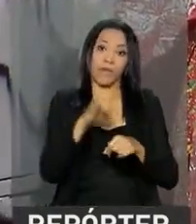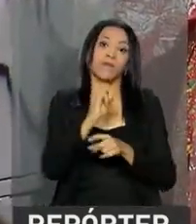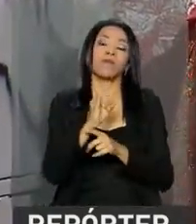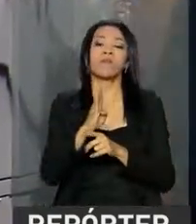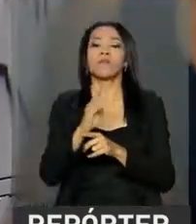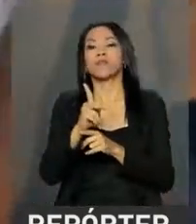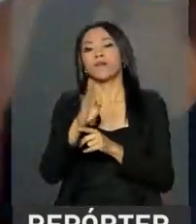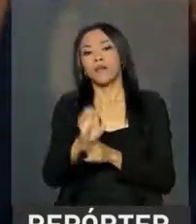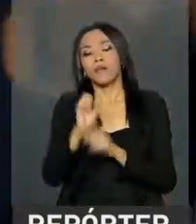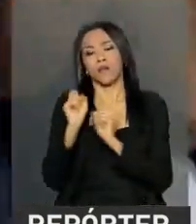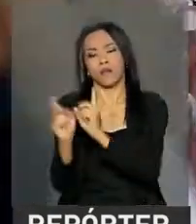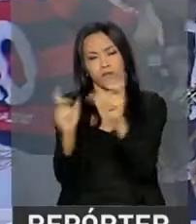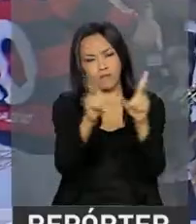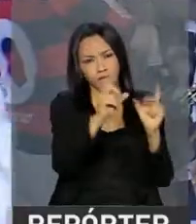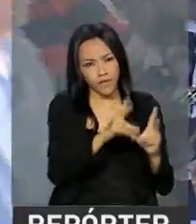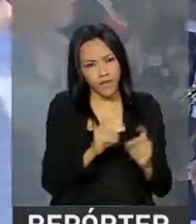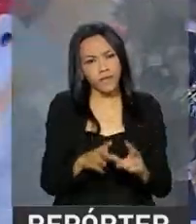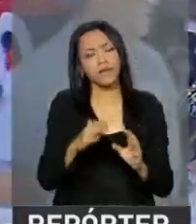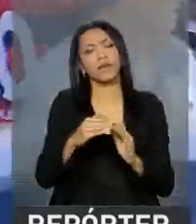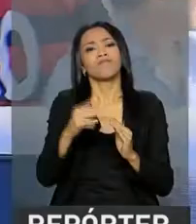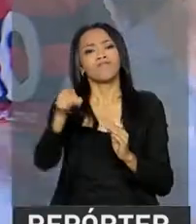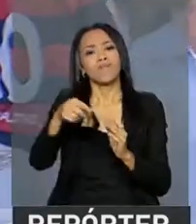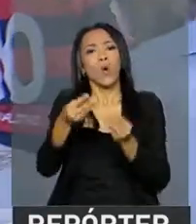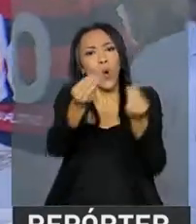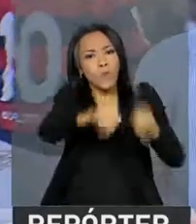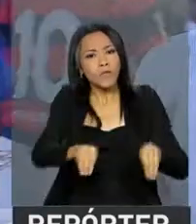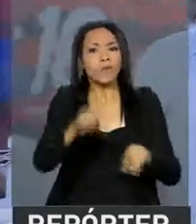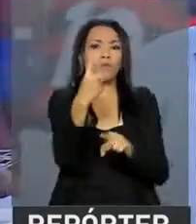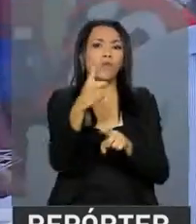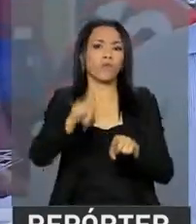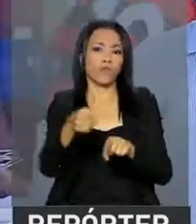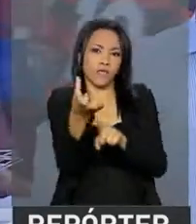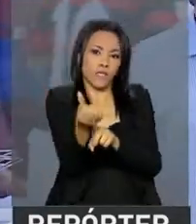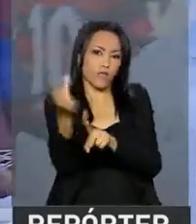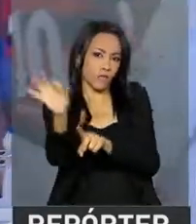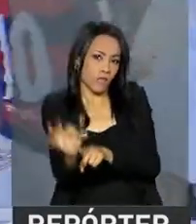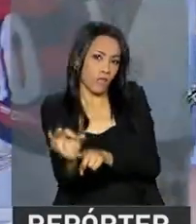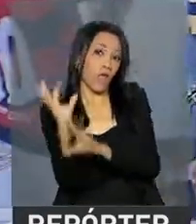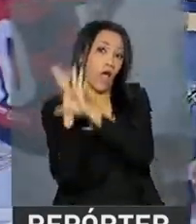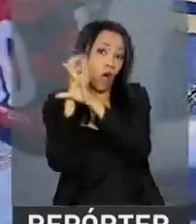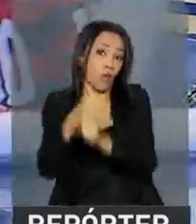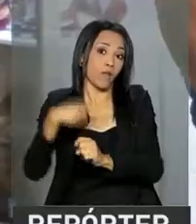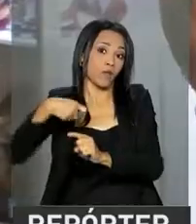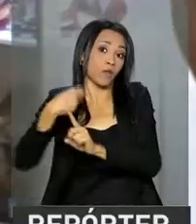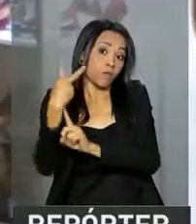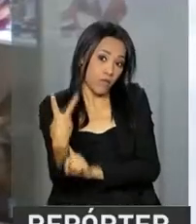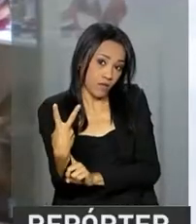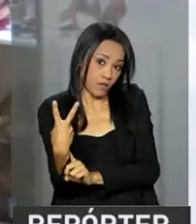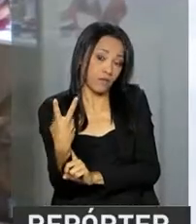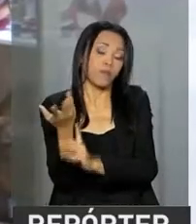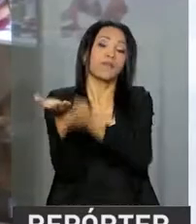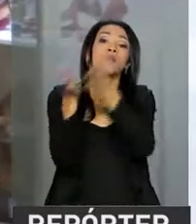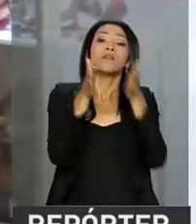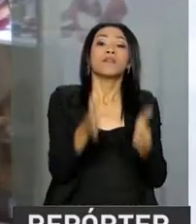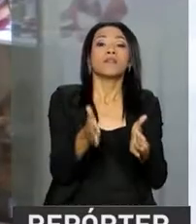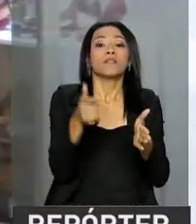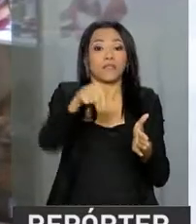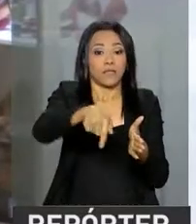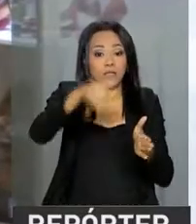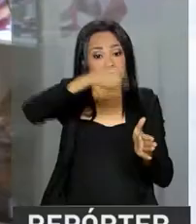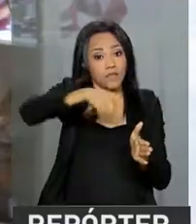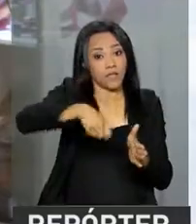compensou parte da queda de 1,6 por cento acumulada nos dois meses anteriores com isso a média do trimestre